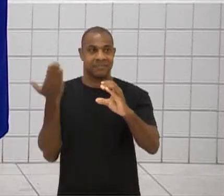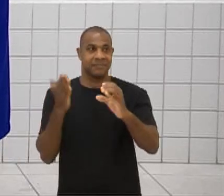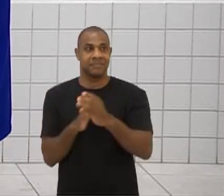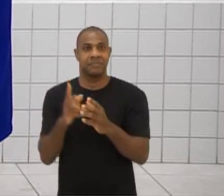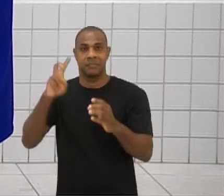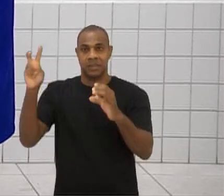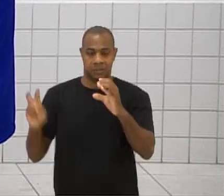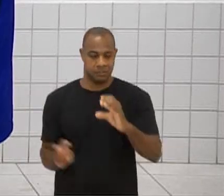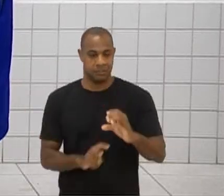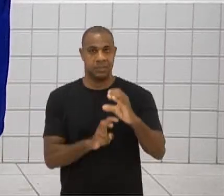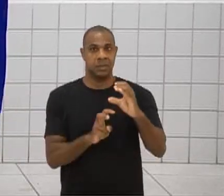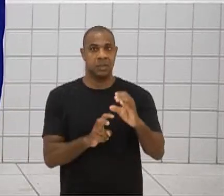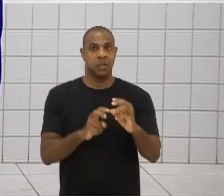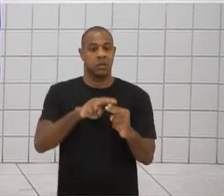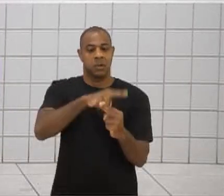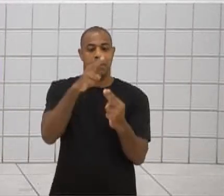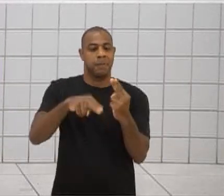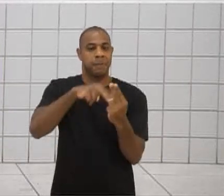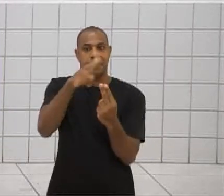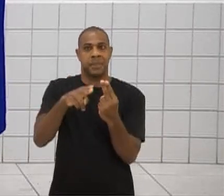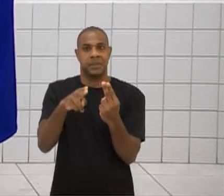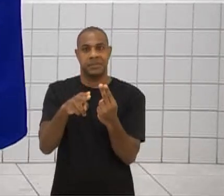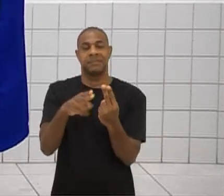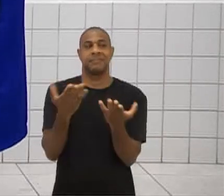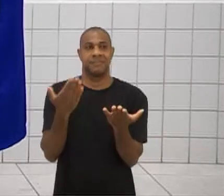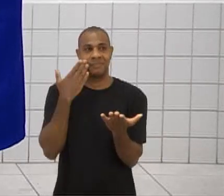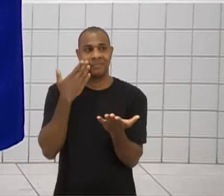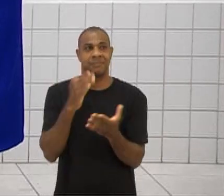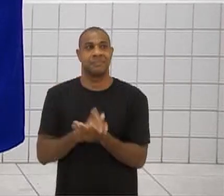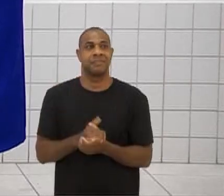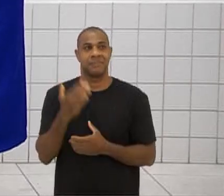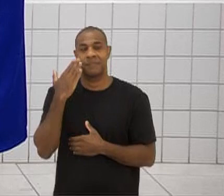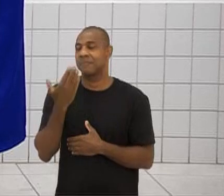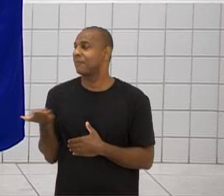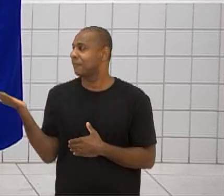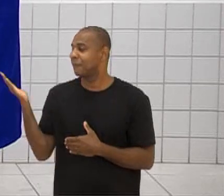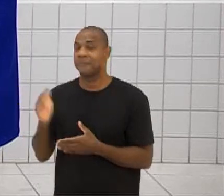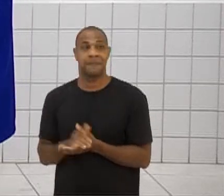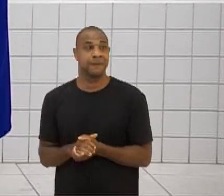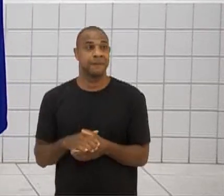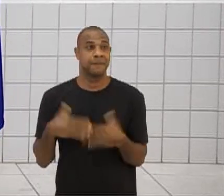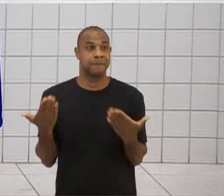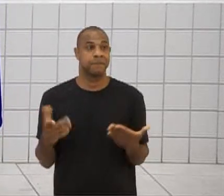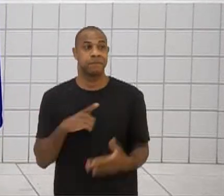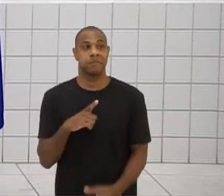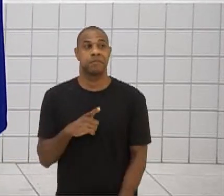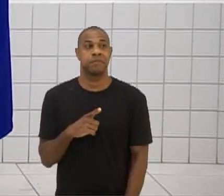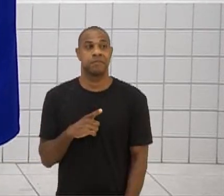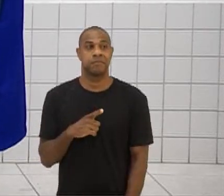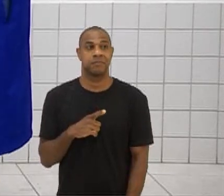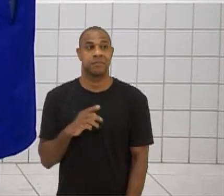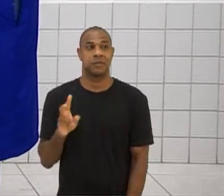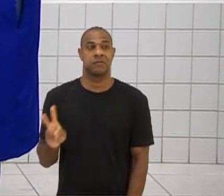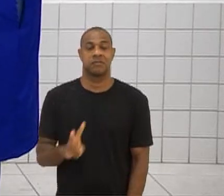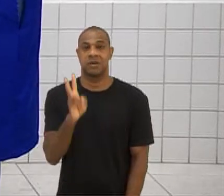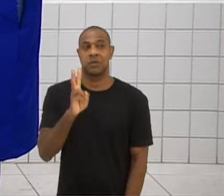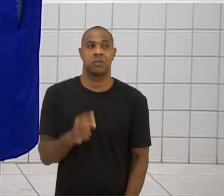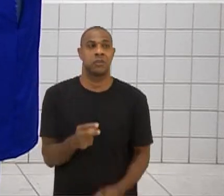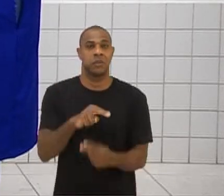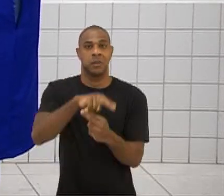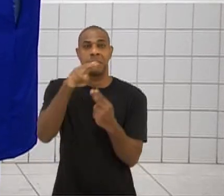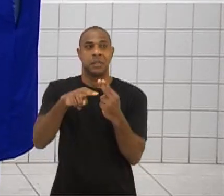cá, corta os π, sobrou 2. Beleza. Para frente. Vemos aqui, ó, pegamos o valor π sobre